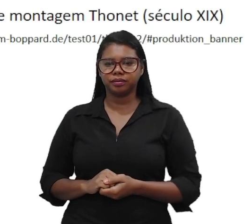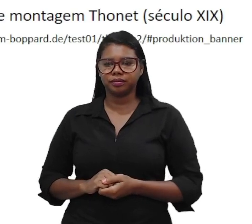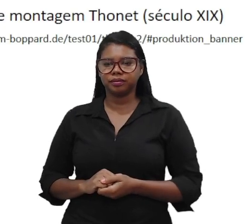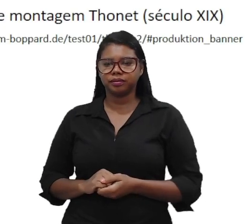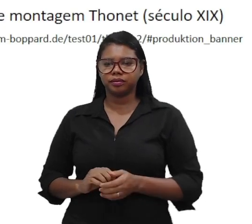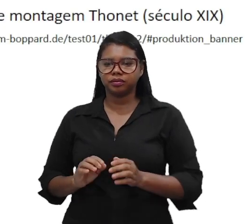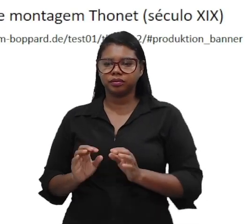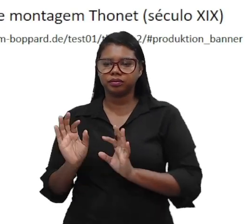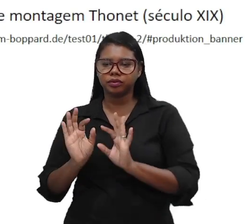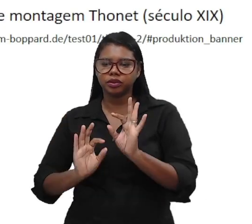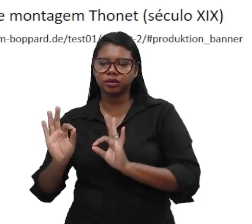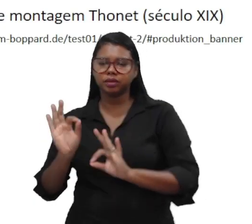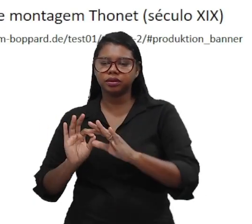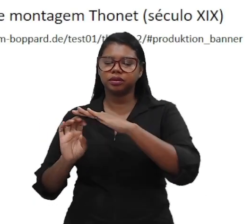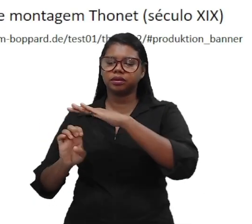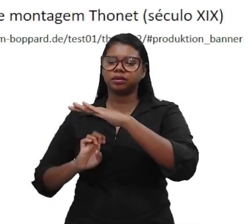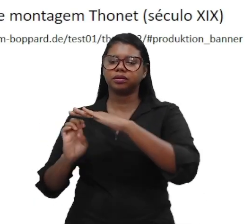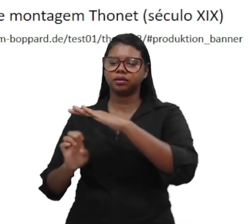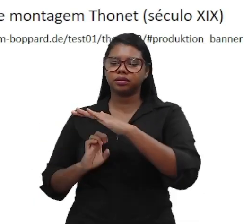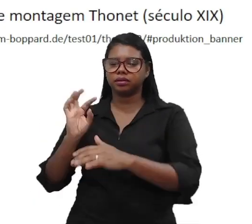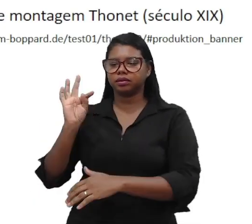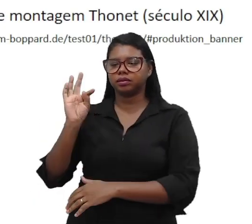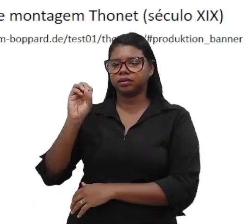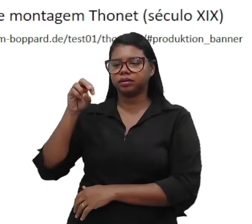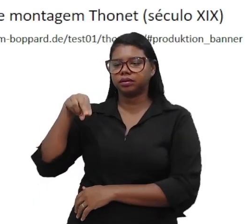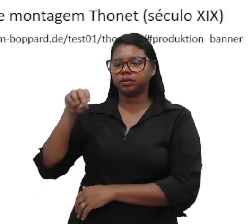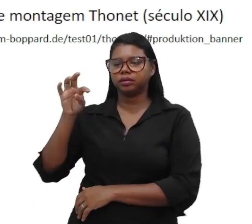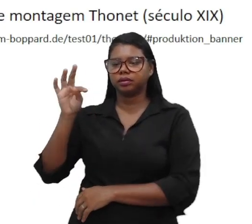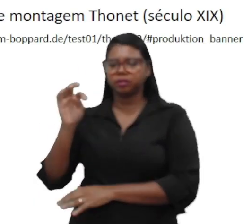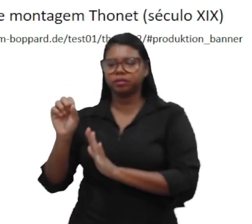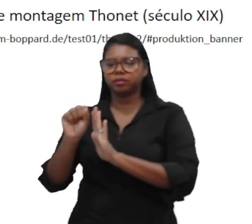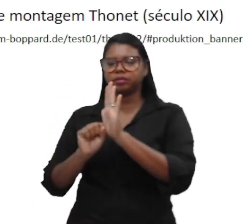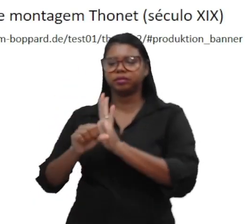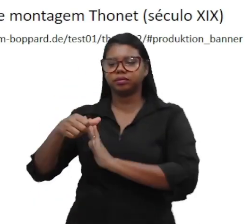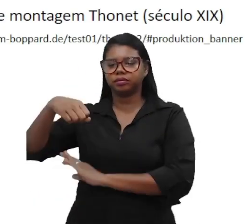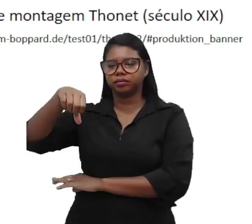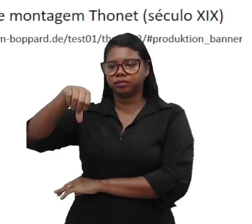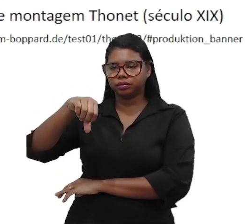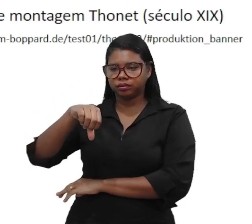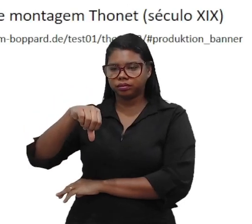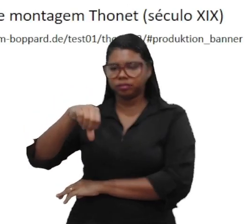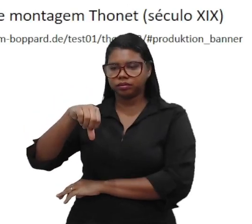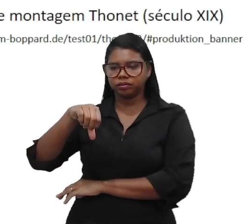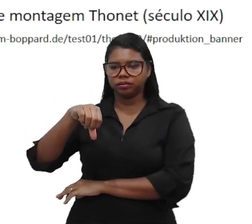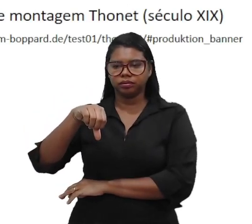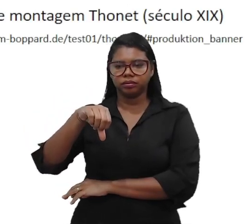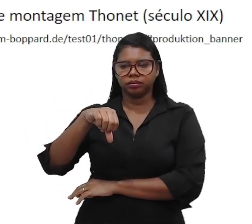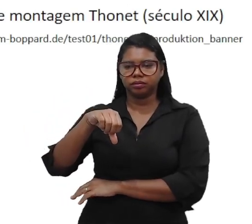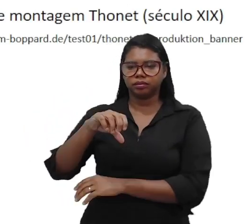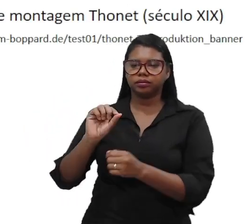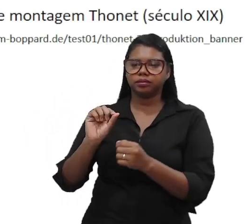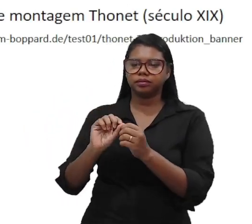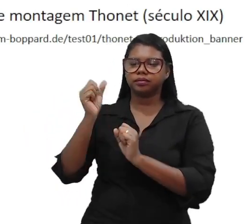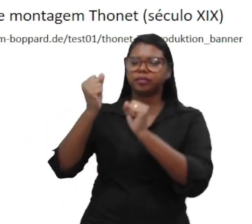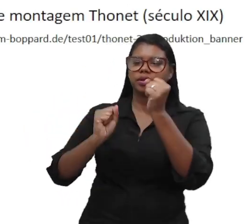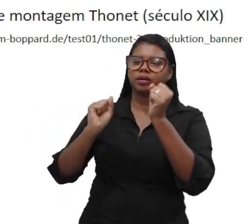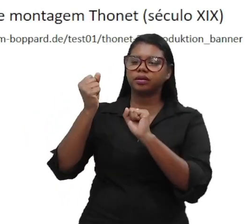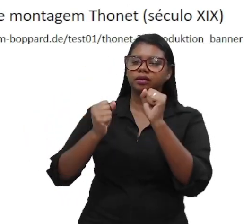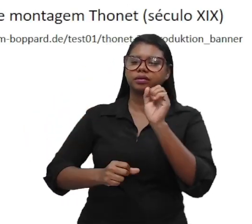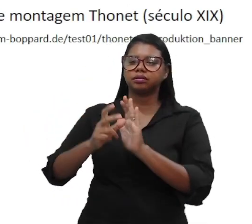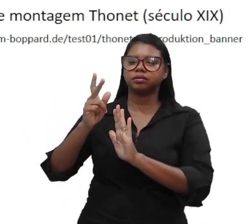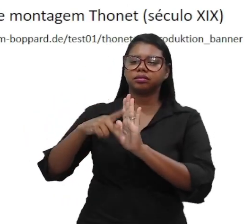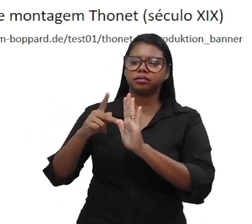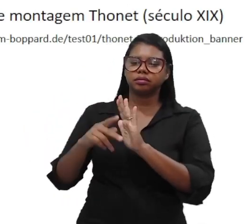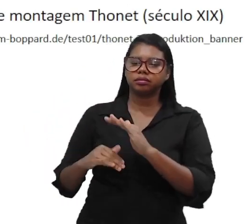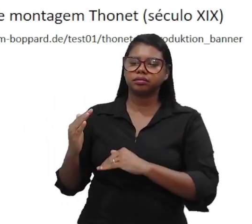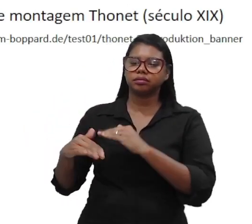montagem, né, da empresa de Tonet, né? Também do século XIX. Ele fez uma fábrica, ele fazia o projeto,